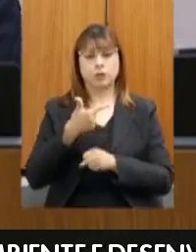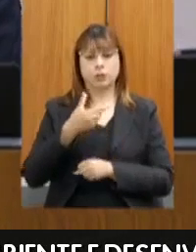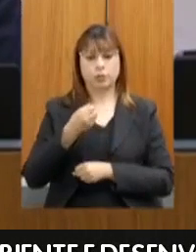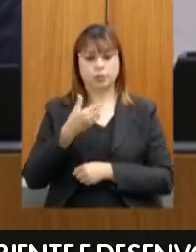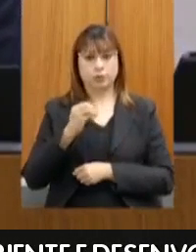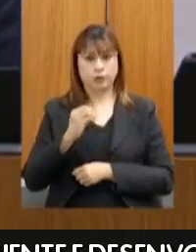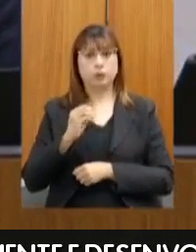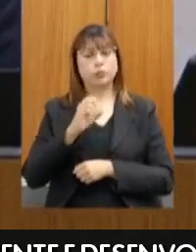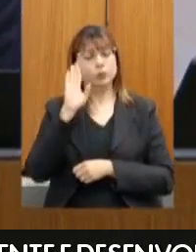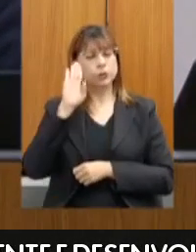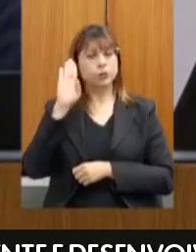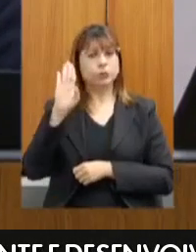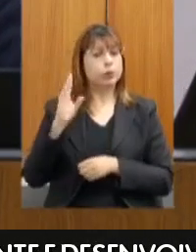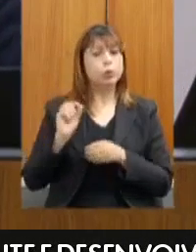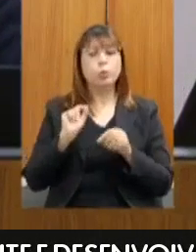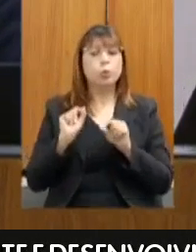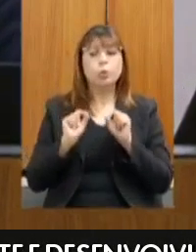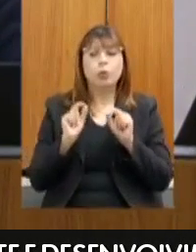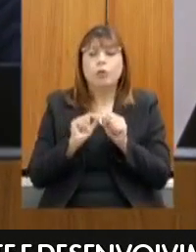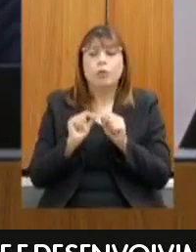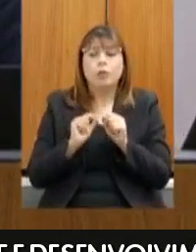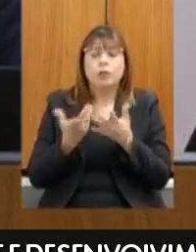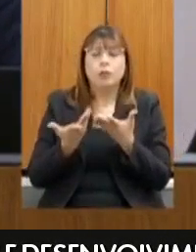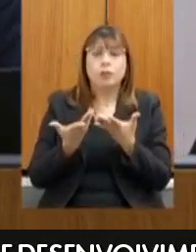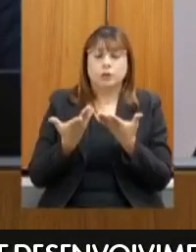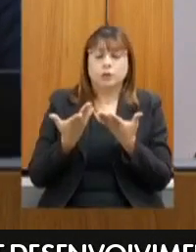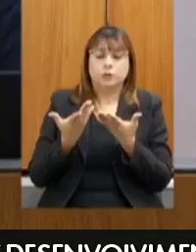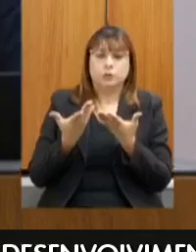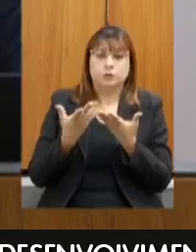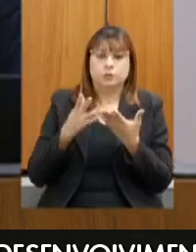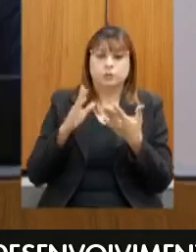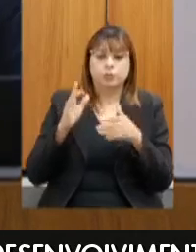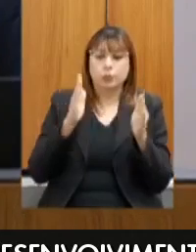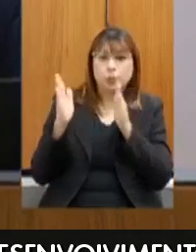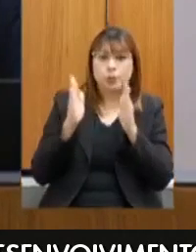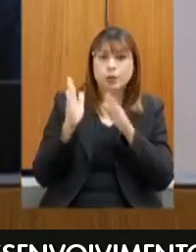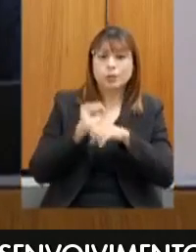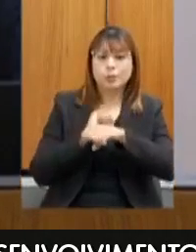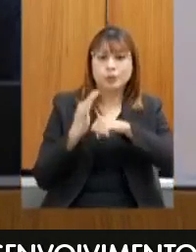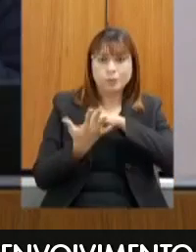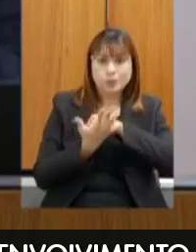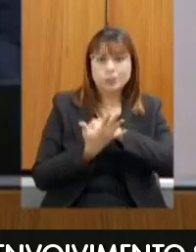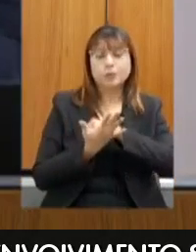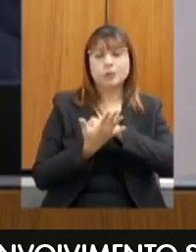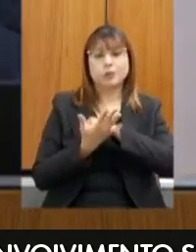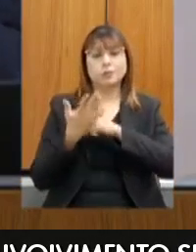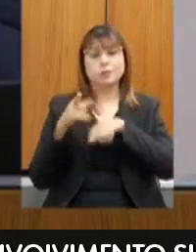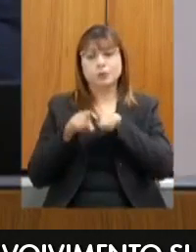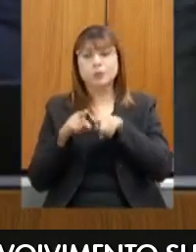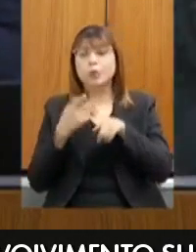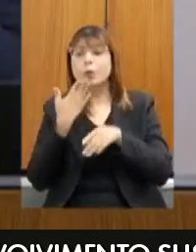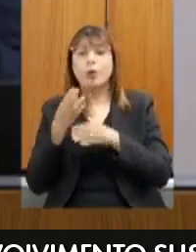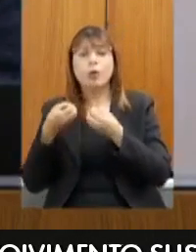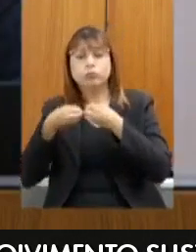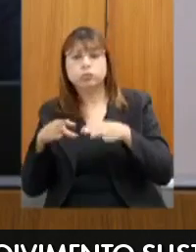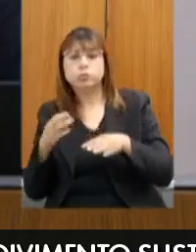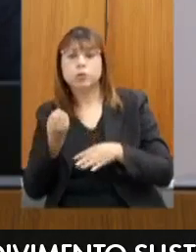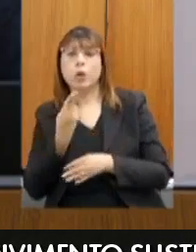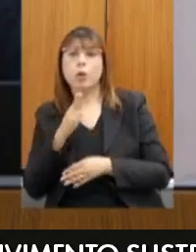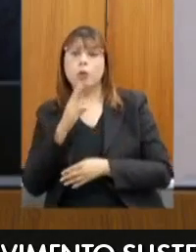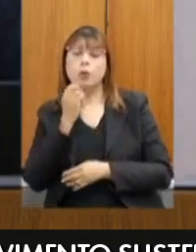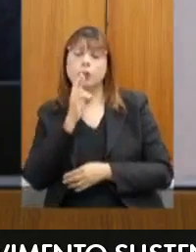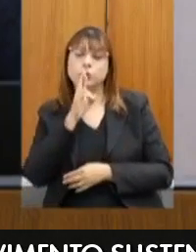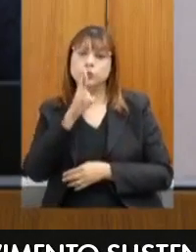pandemia do Covid-19 e de seus impactos, bem como sobre o planejamento para a retomada das